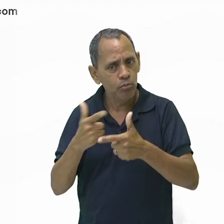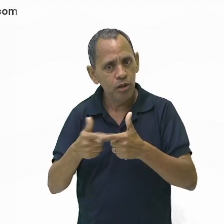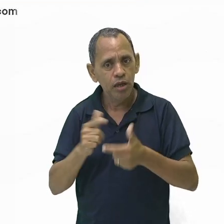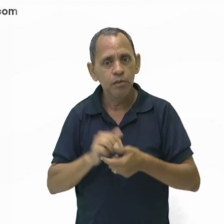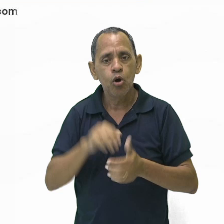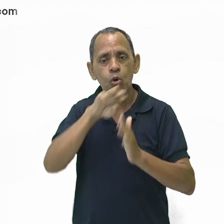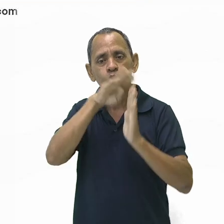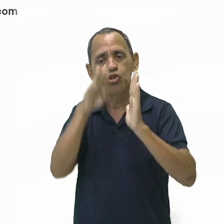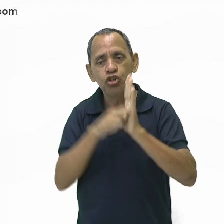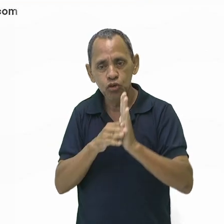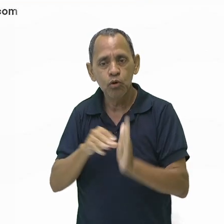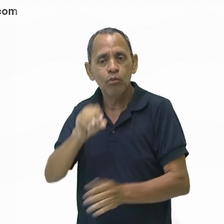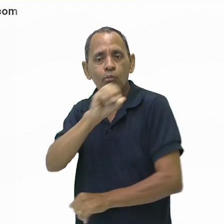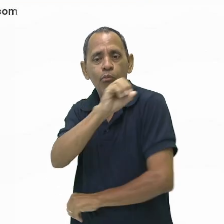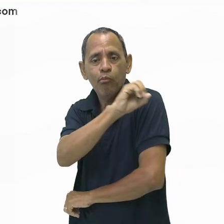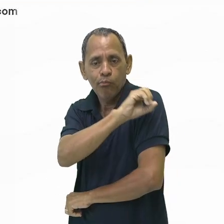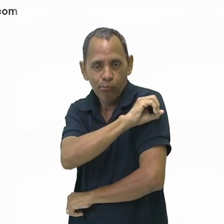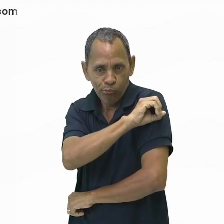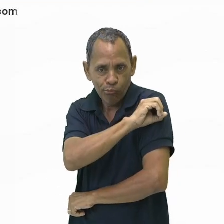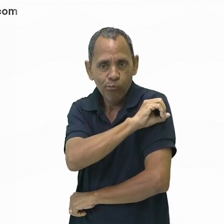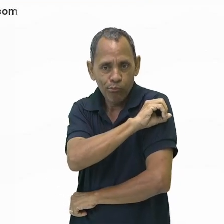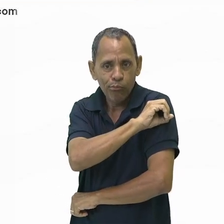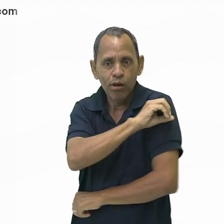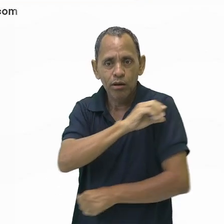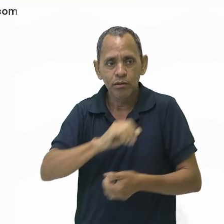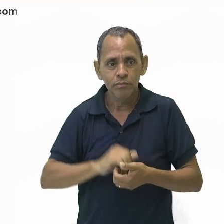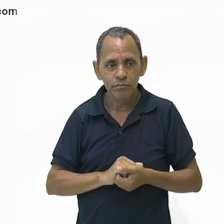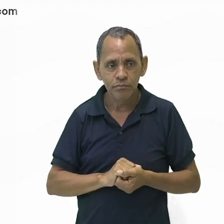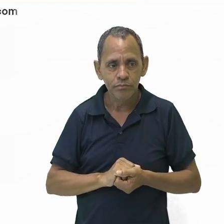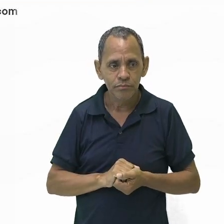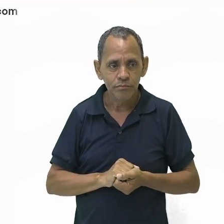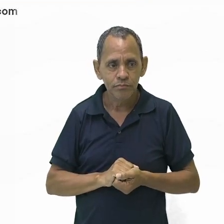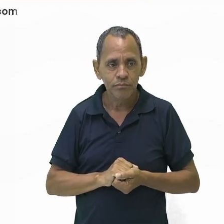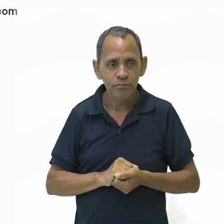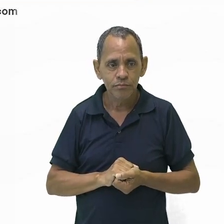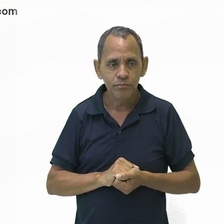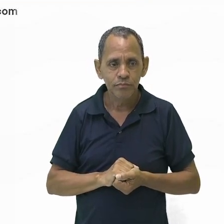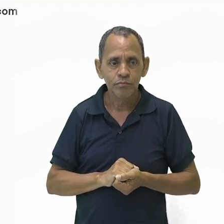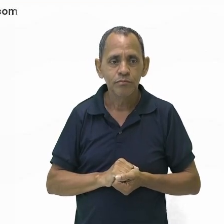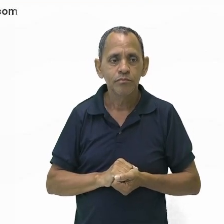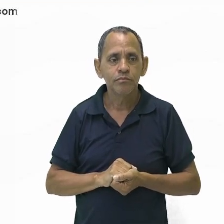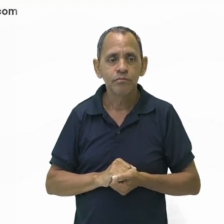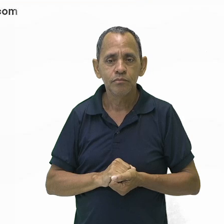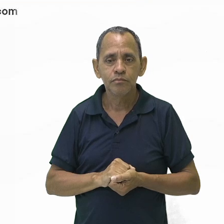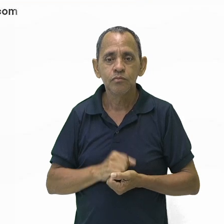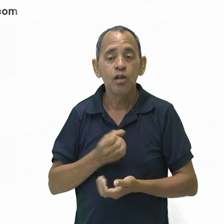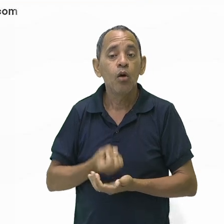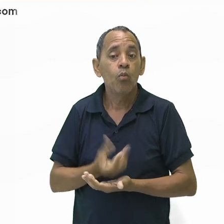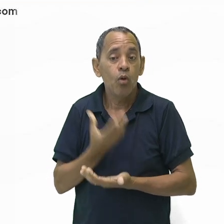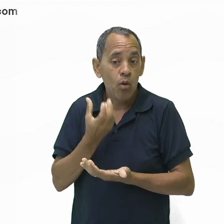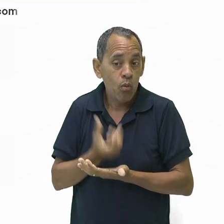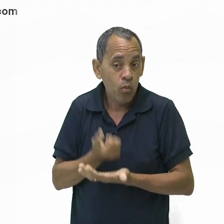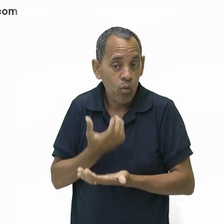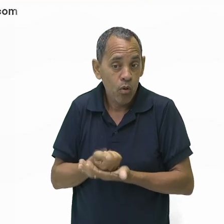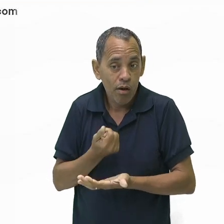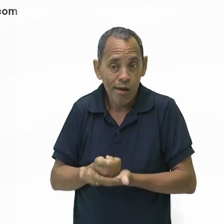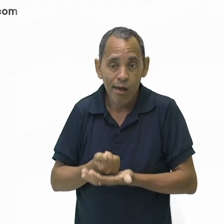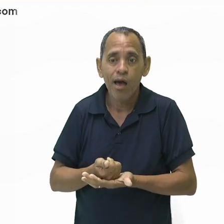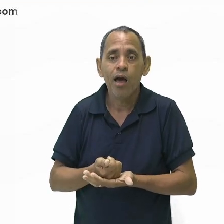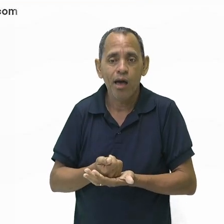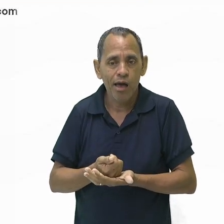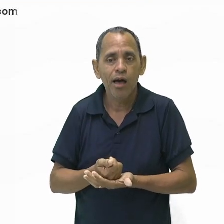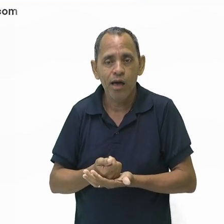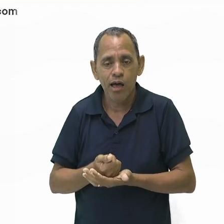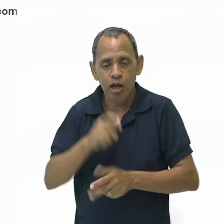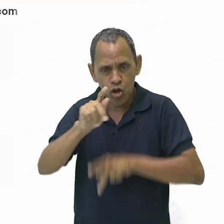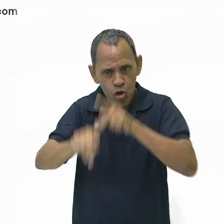de analfabetismo, níveis de educação no território brasileiro, a gente observa que a população de negros